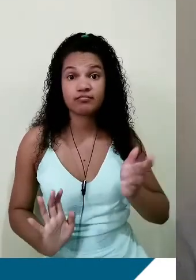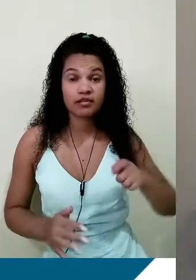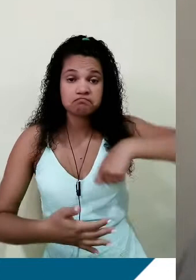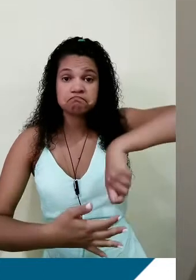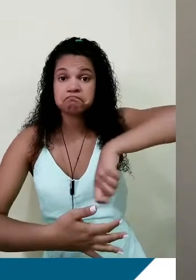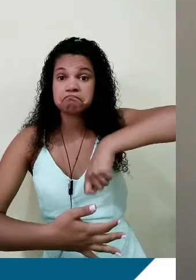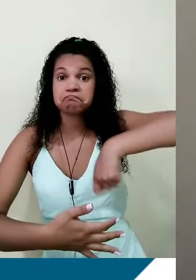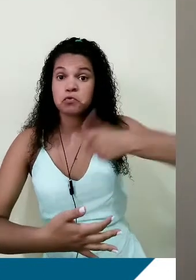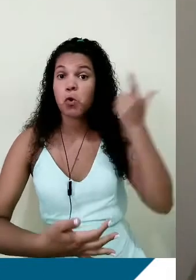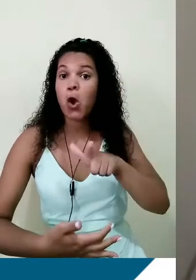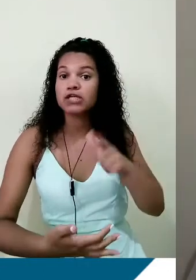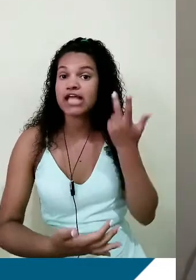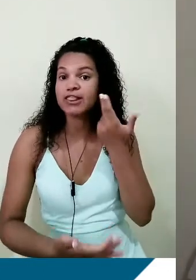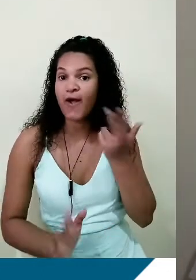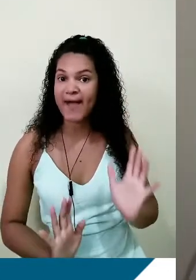A palavra-chave,